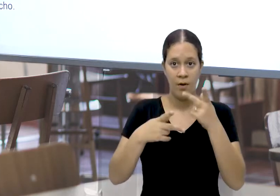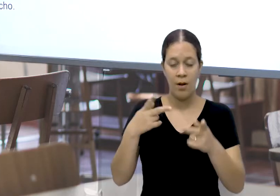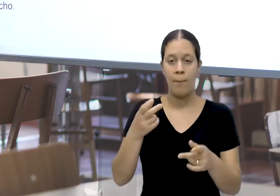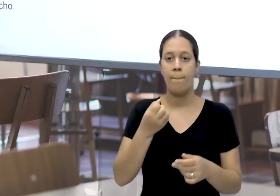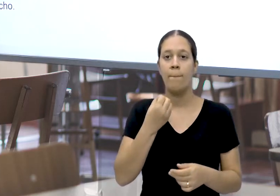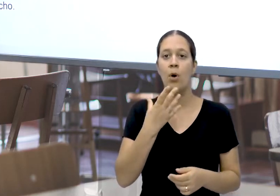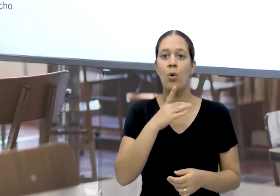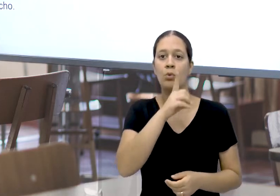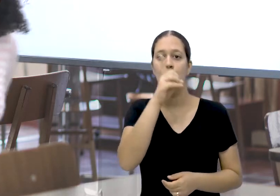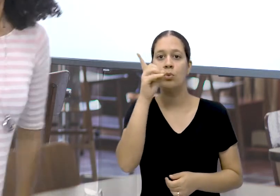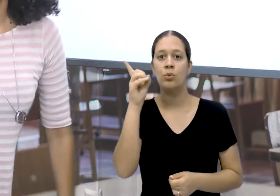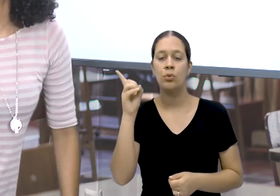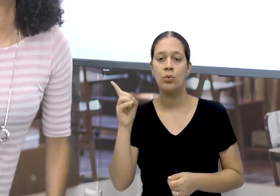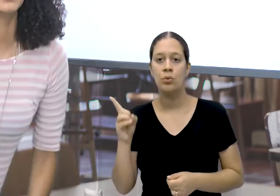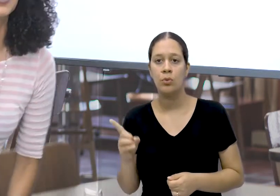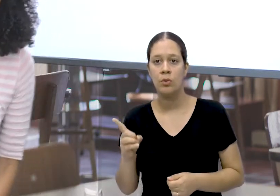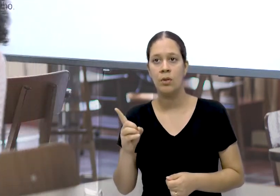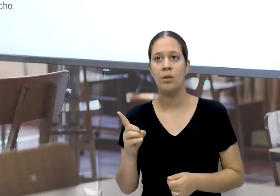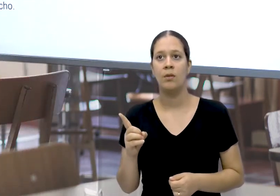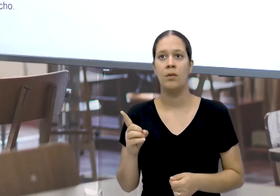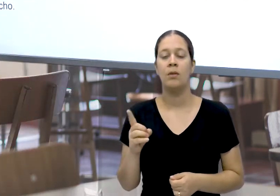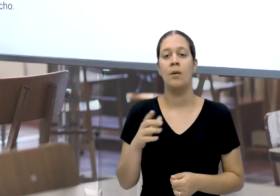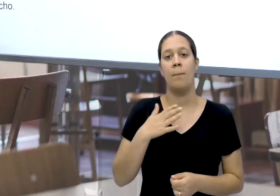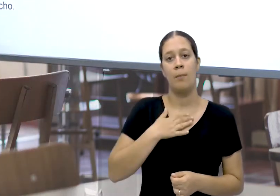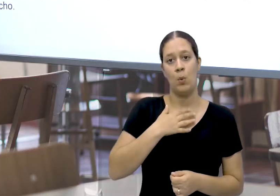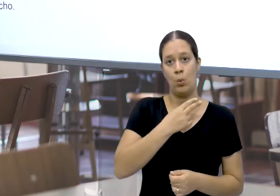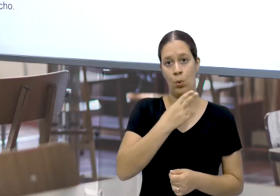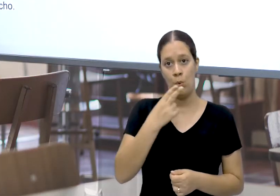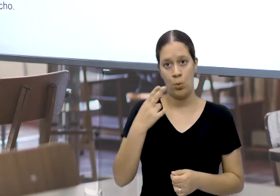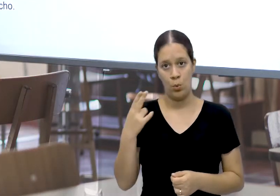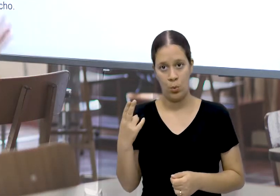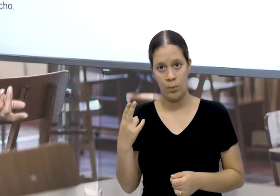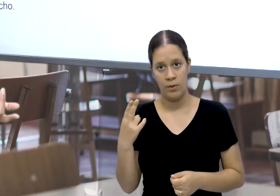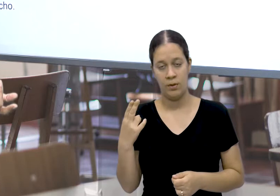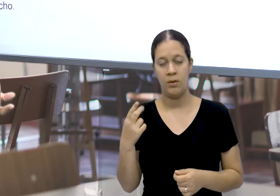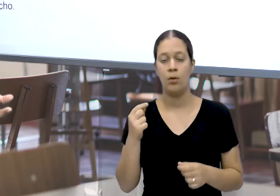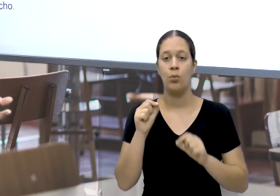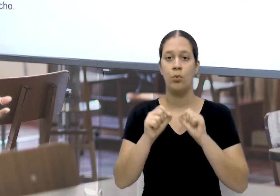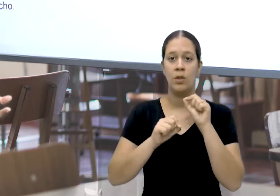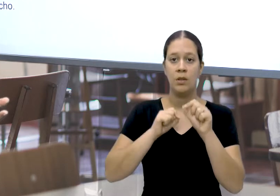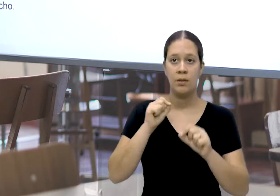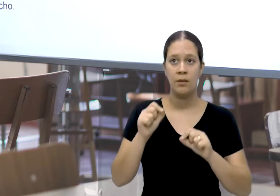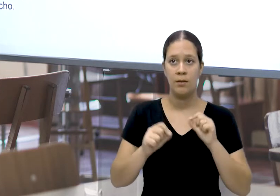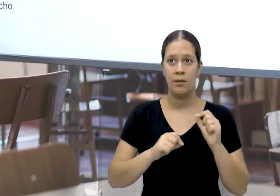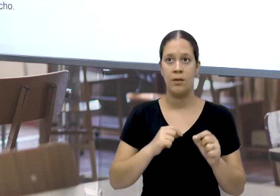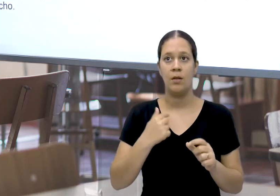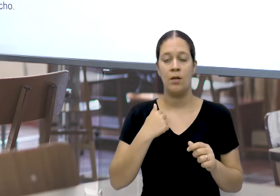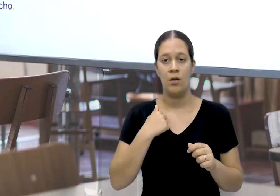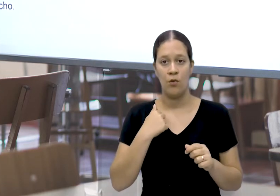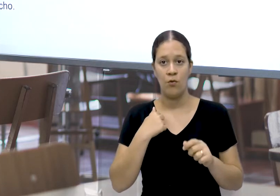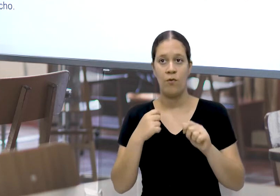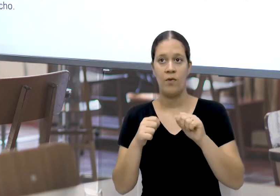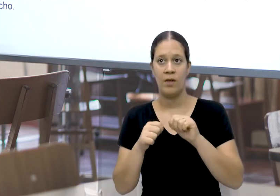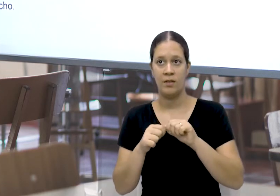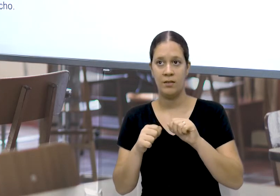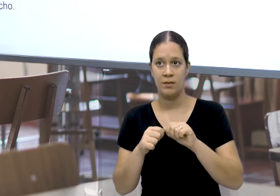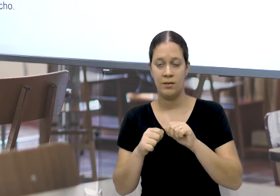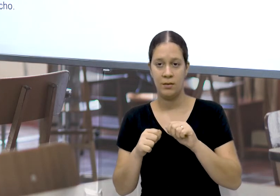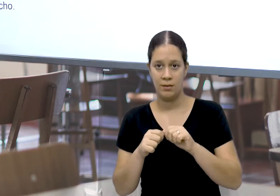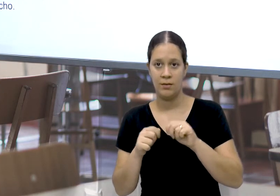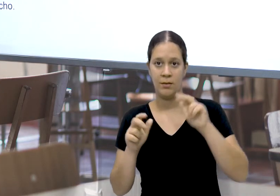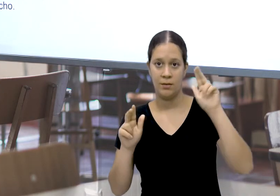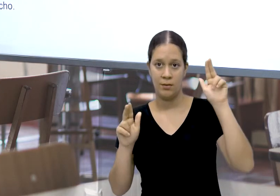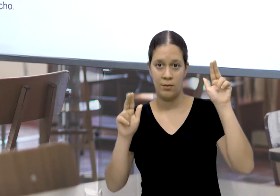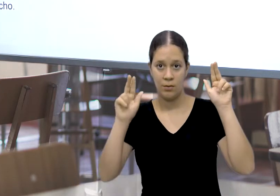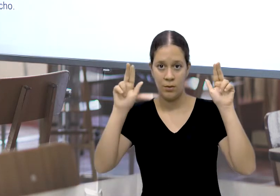Daphne, eu li, sento no banco e depois eu vou reproduzir a fala que diz lá. Daphne,